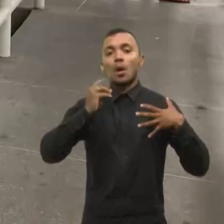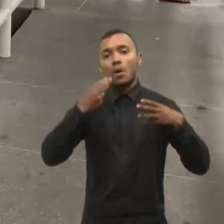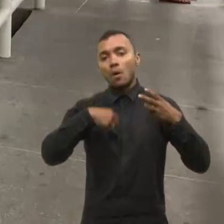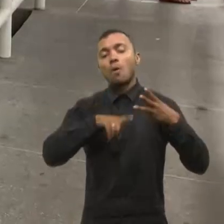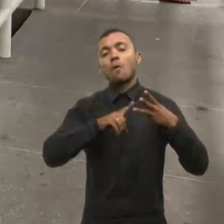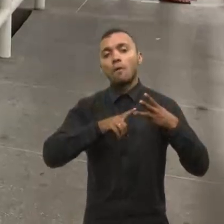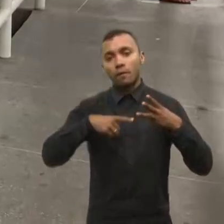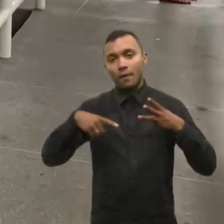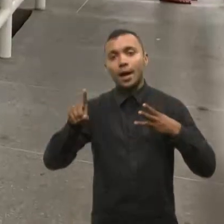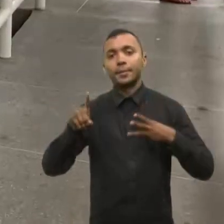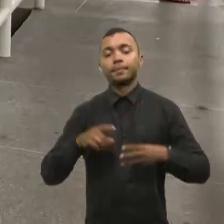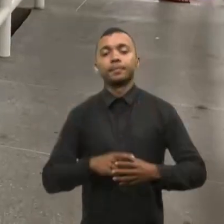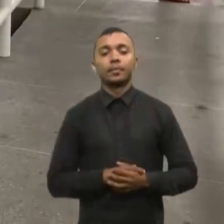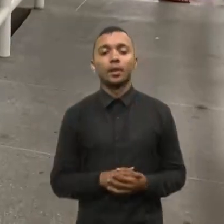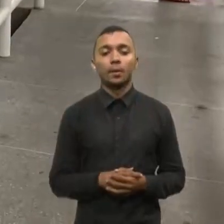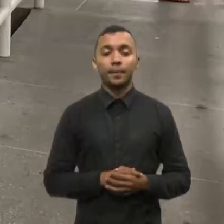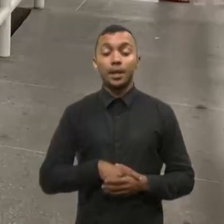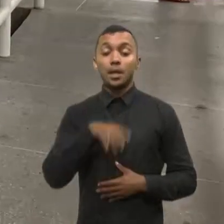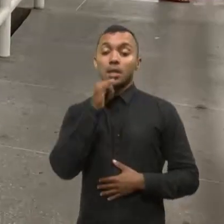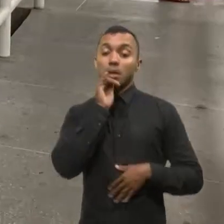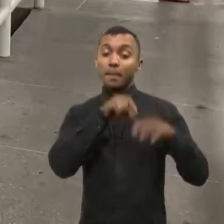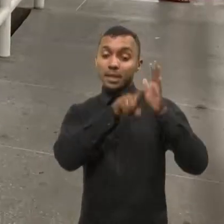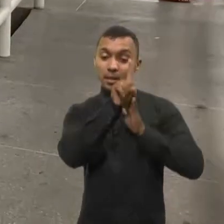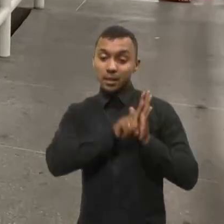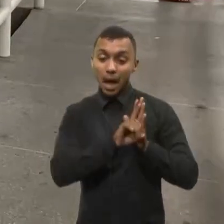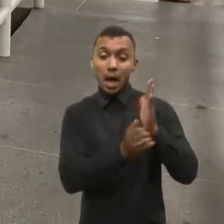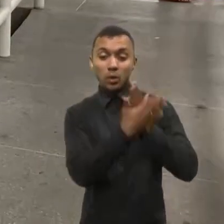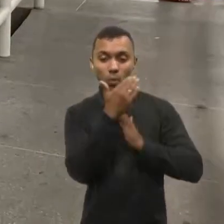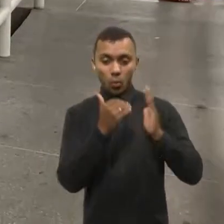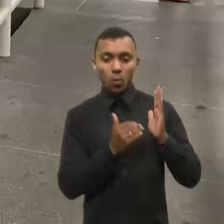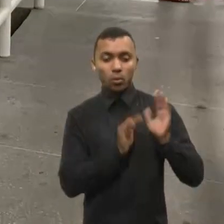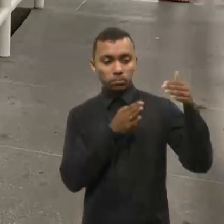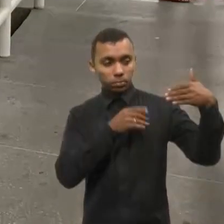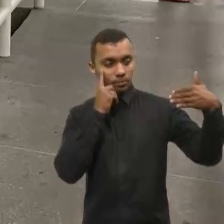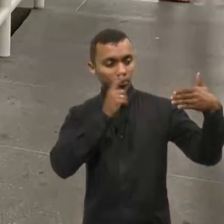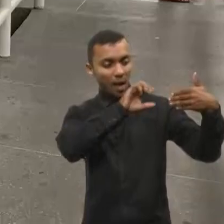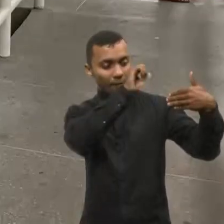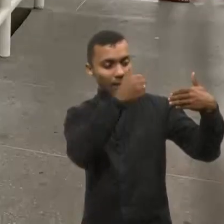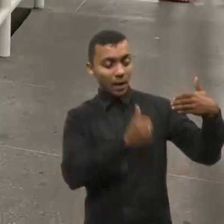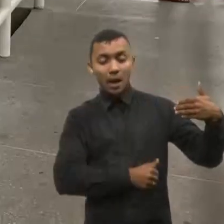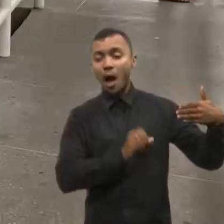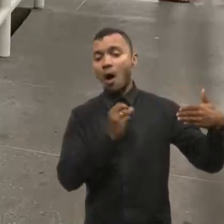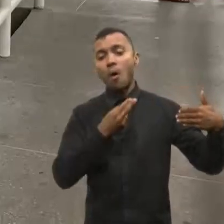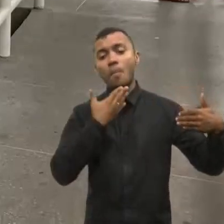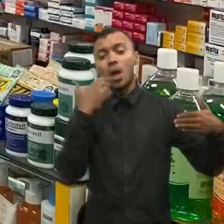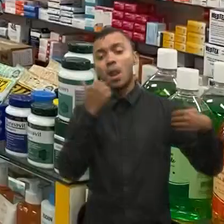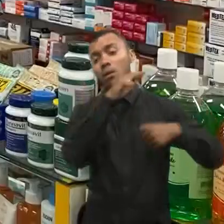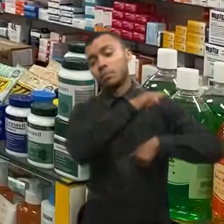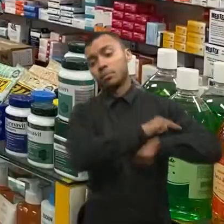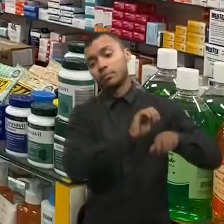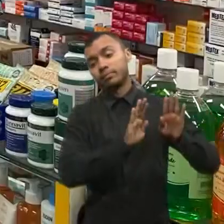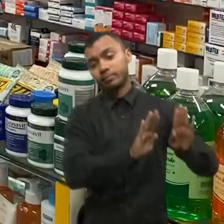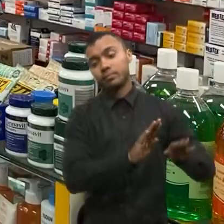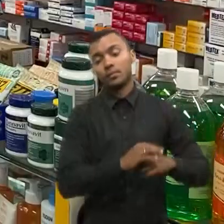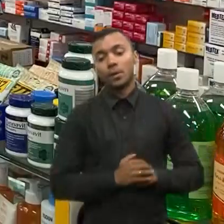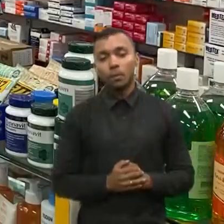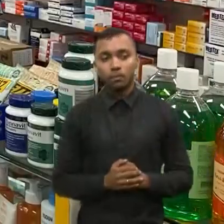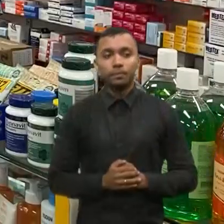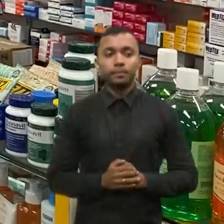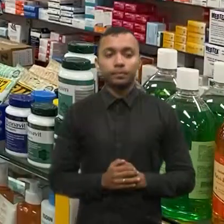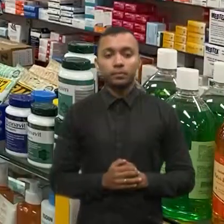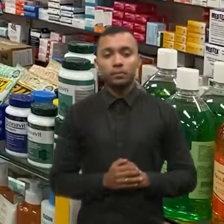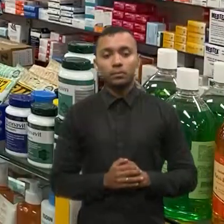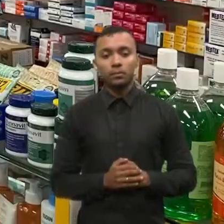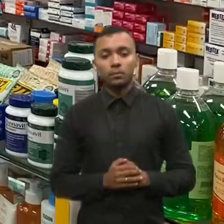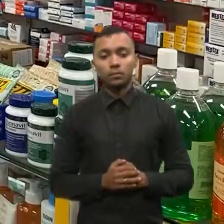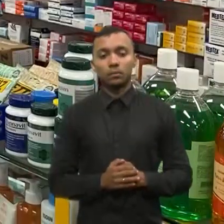unidade nesses casos. Tanto para fazer os exames complementares que a gente faz na unidade, ou internar, caso seja necessário. São produtos que são,